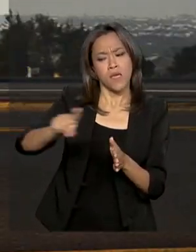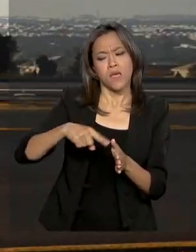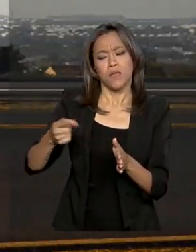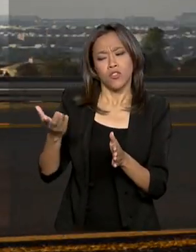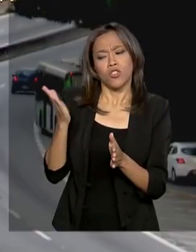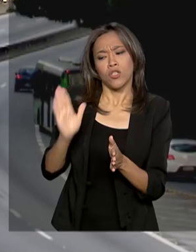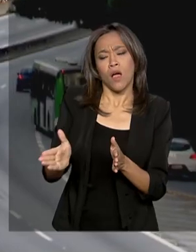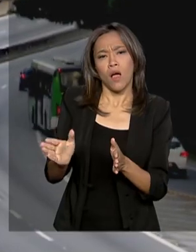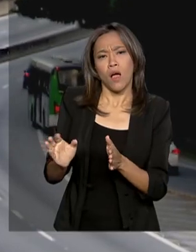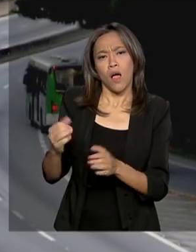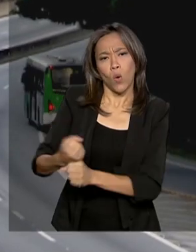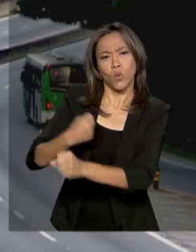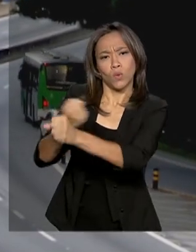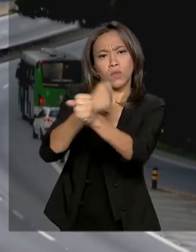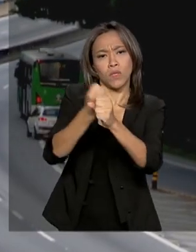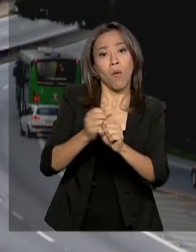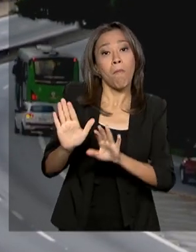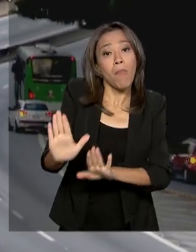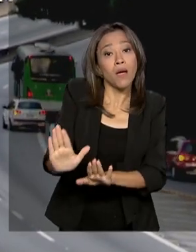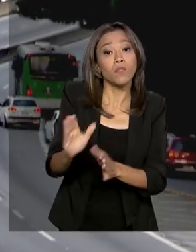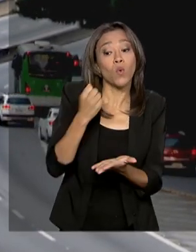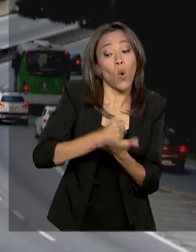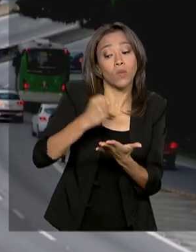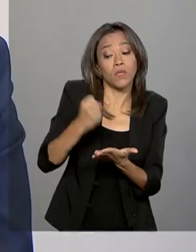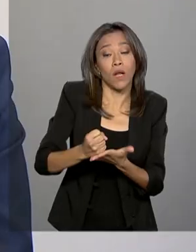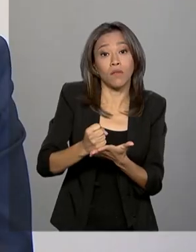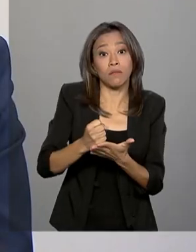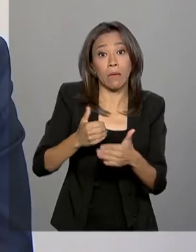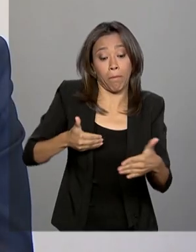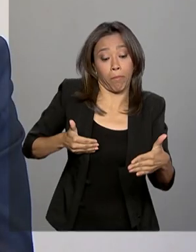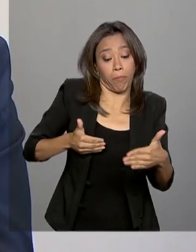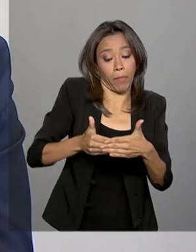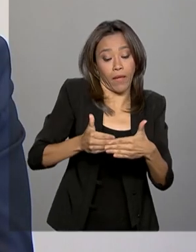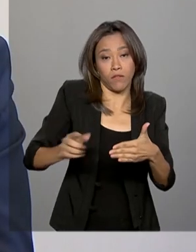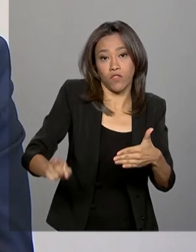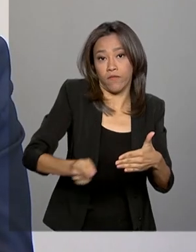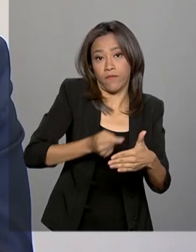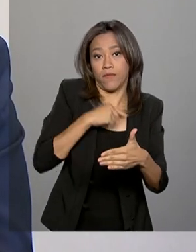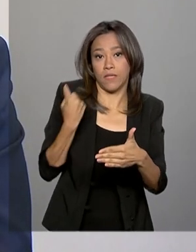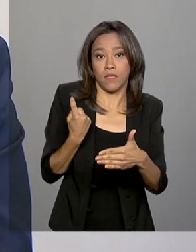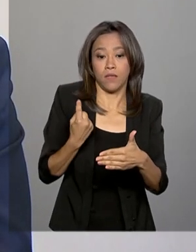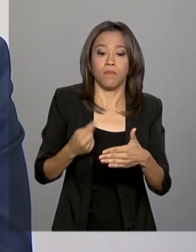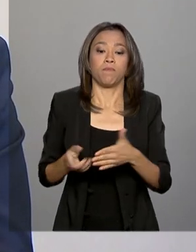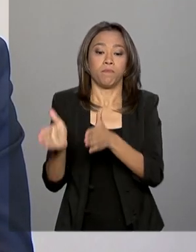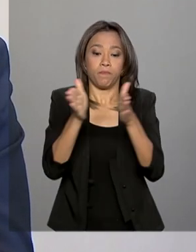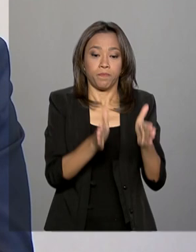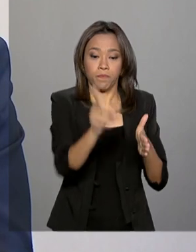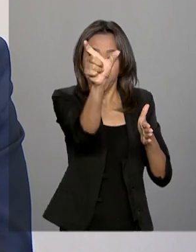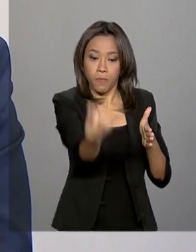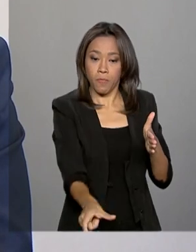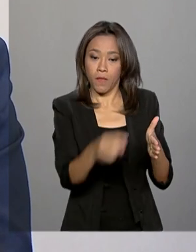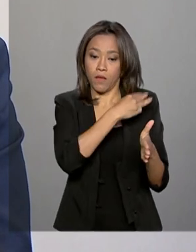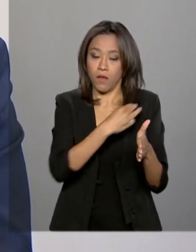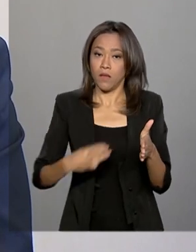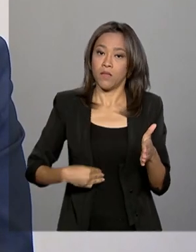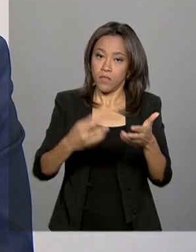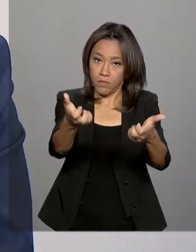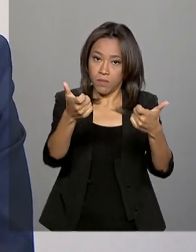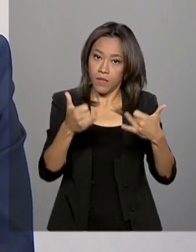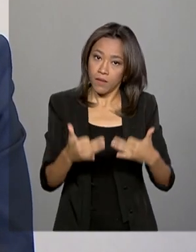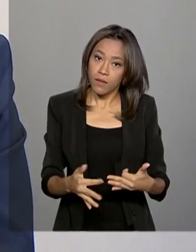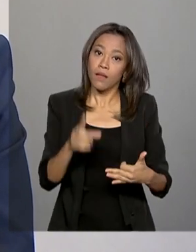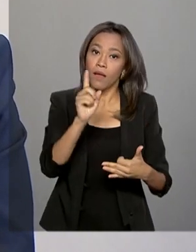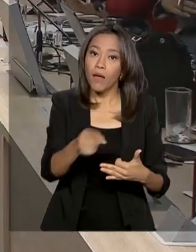concedido, mas o contrato está próximo de vencer. Para o ministro da Infraestrutura, o destaque será a concessão da